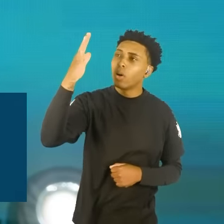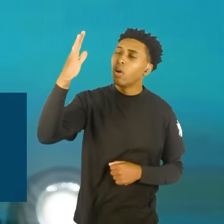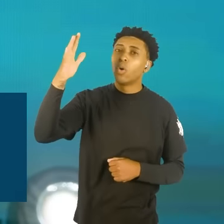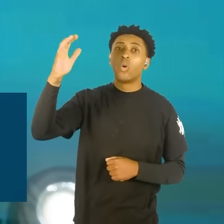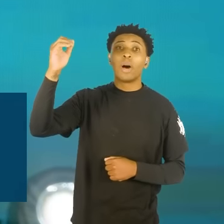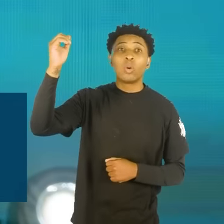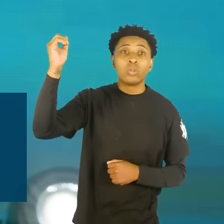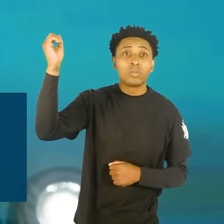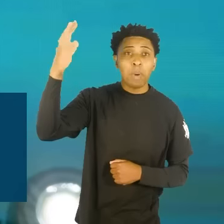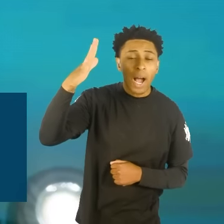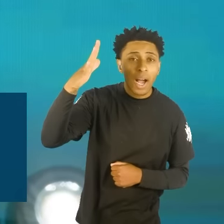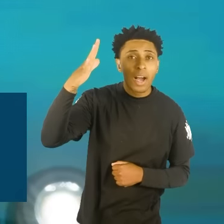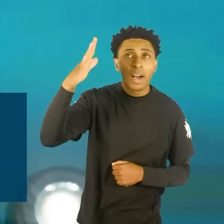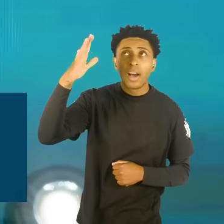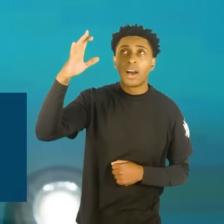vinha do céu.